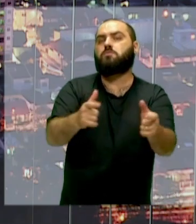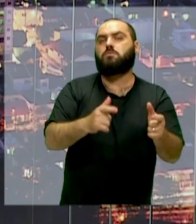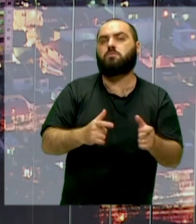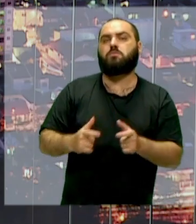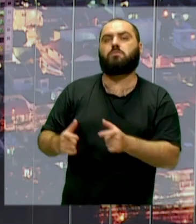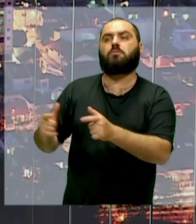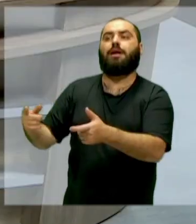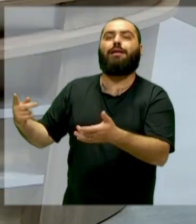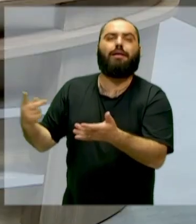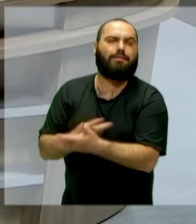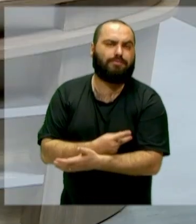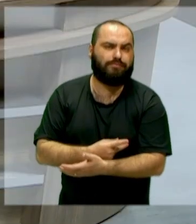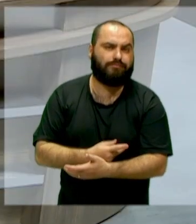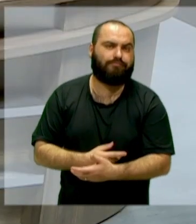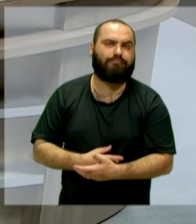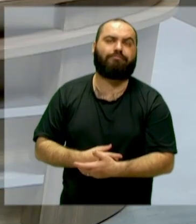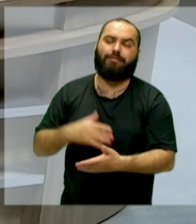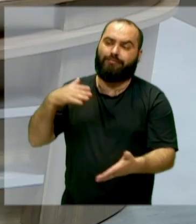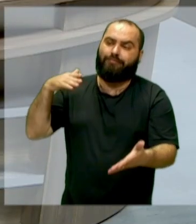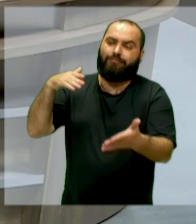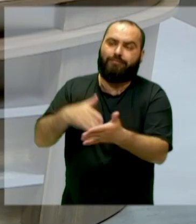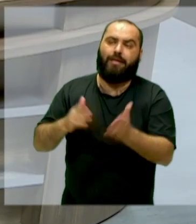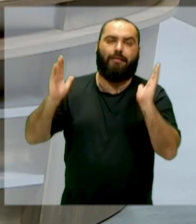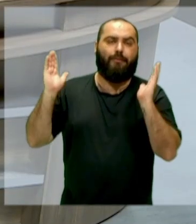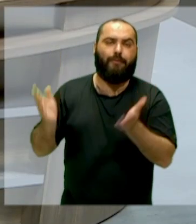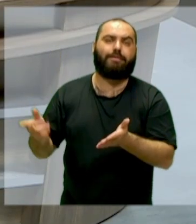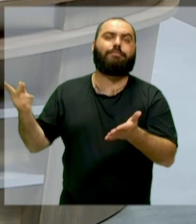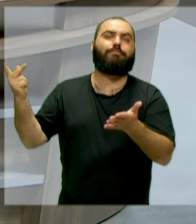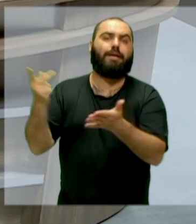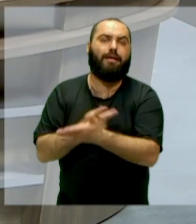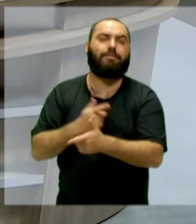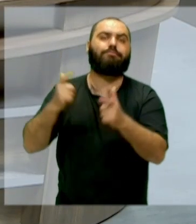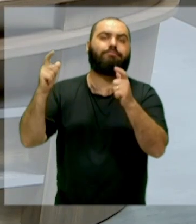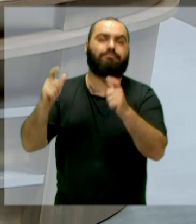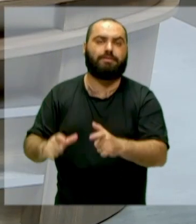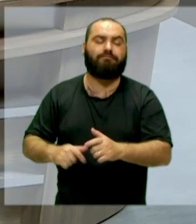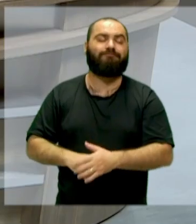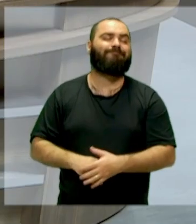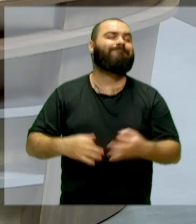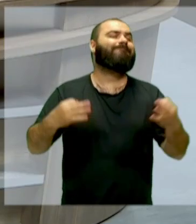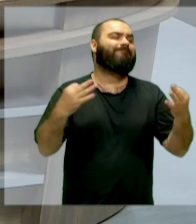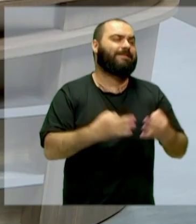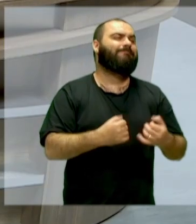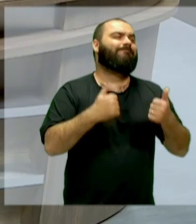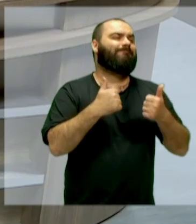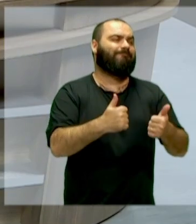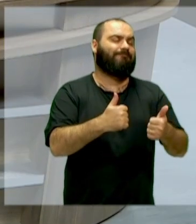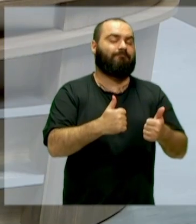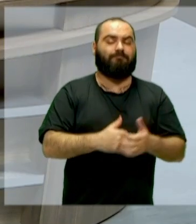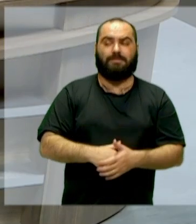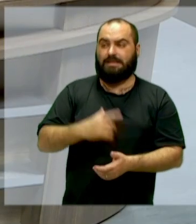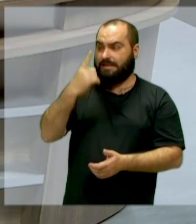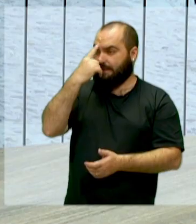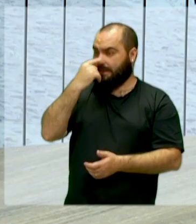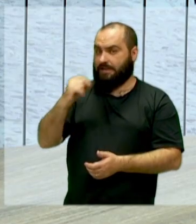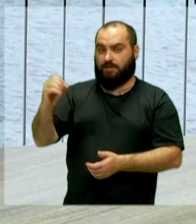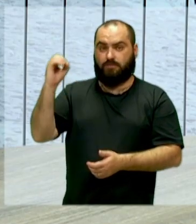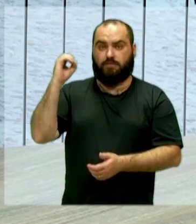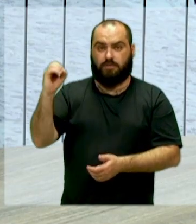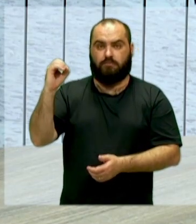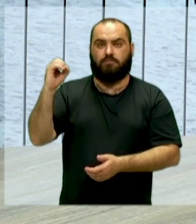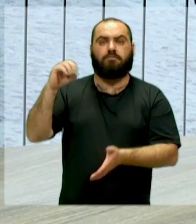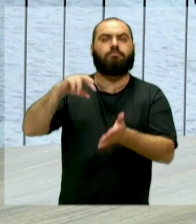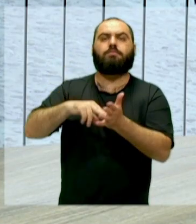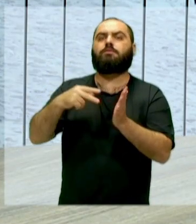mandando para lugar errado aí muito mandando pro lugar errado perfeito é a o conceito Lixo Zero ele nasce do zero